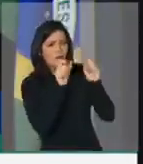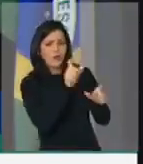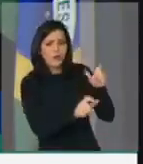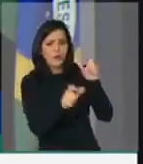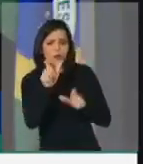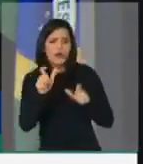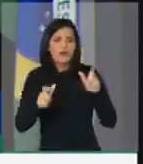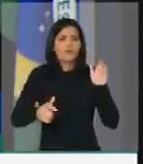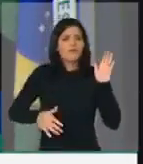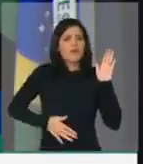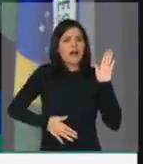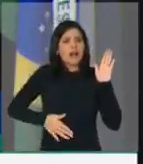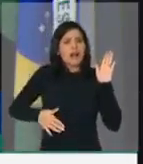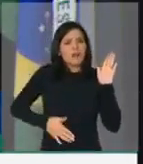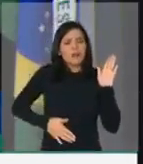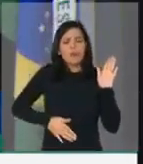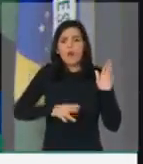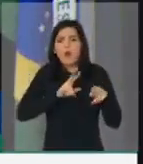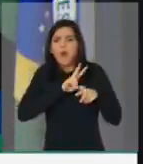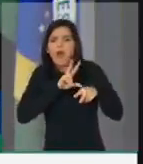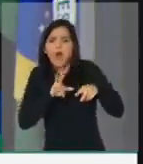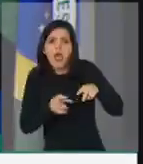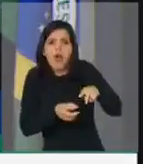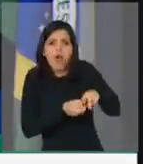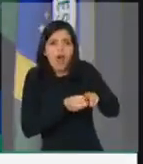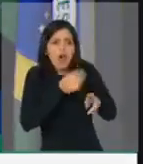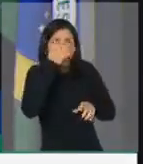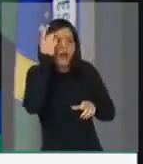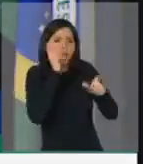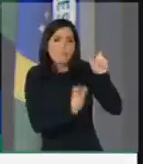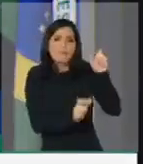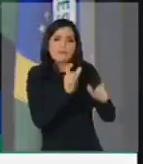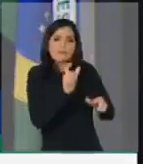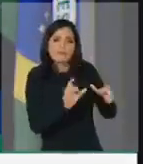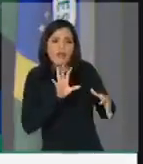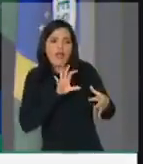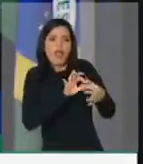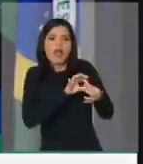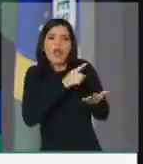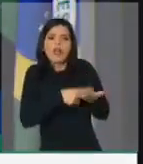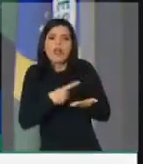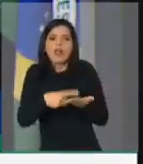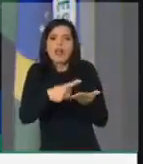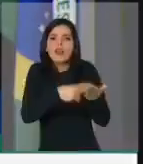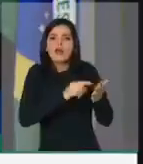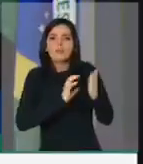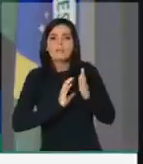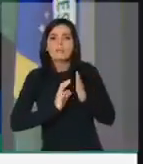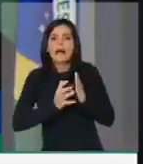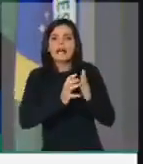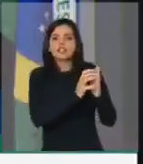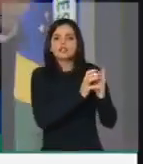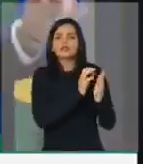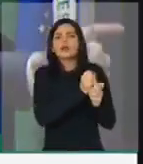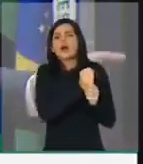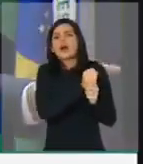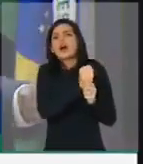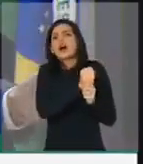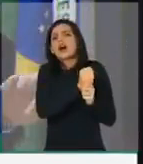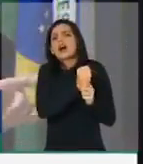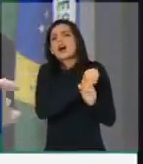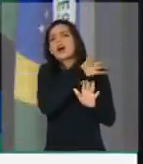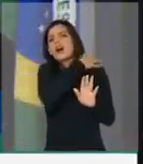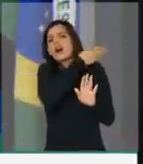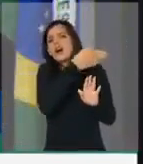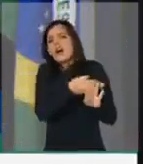vagabundo corrupto pessoas ligados ligados a partidos que durante anos de